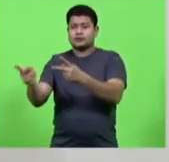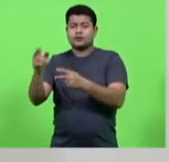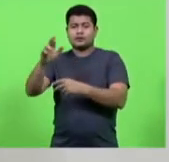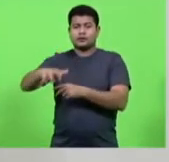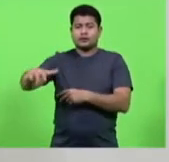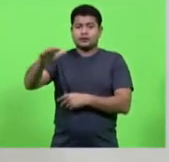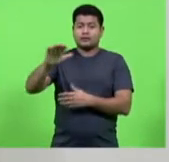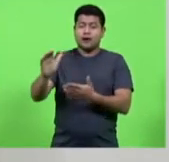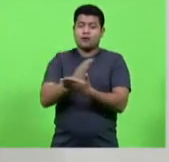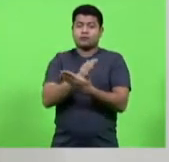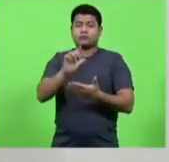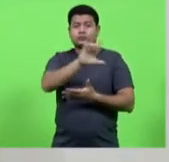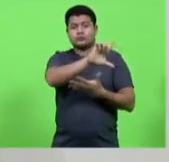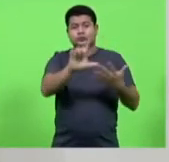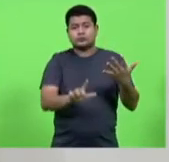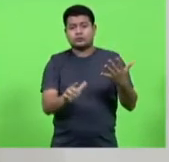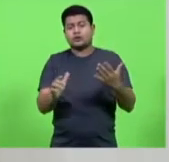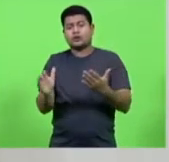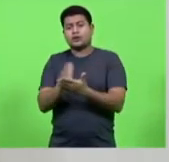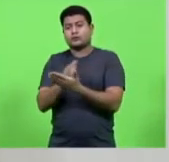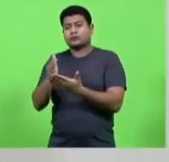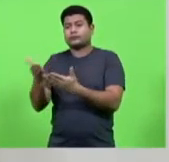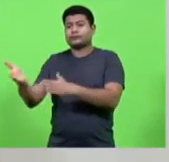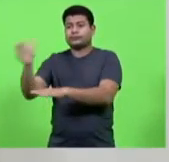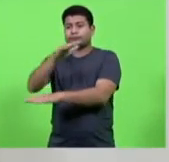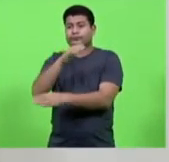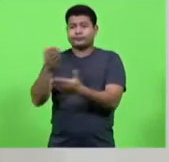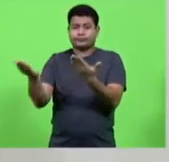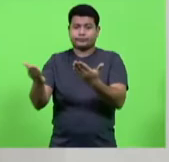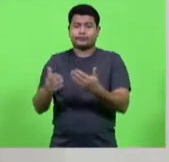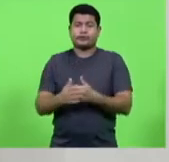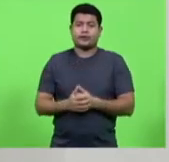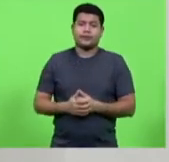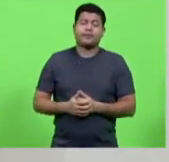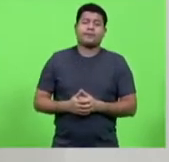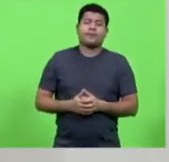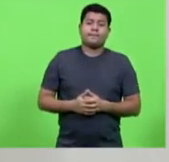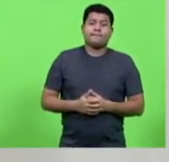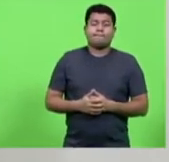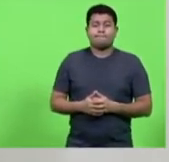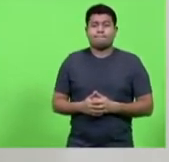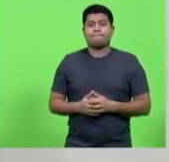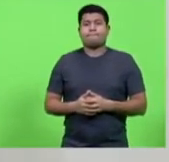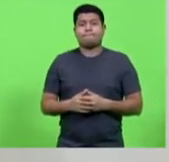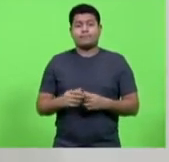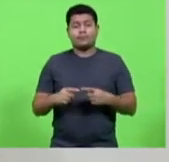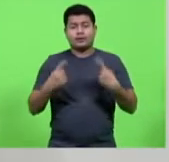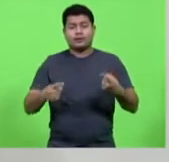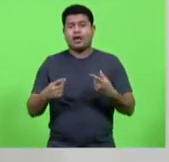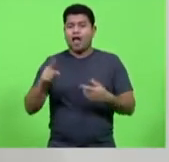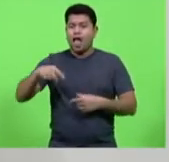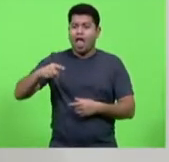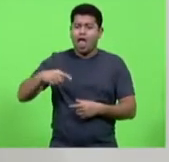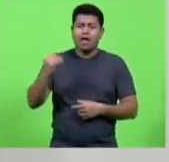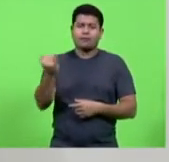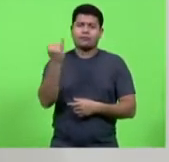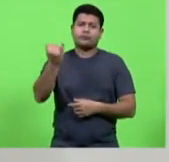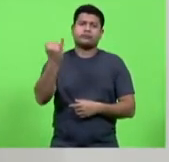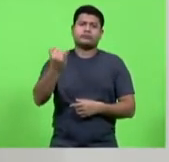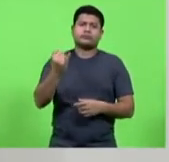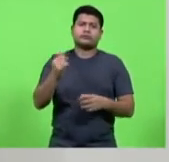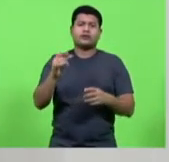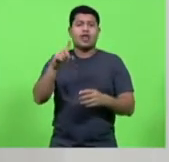no litoral, ora no Planalto Serrano, então tem pessoas se visitando. Então essa estrada ela é importante, é um elo de ligação para